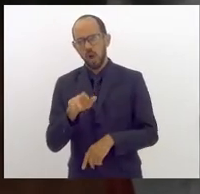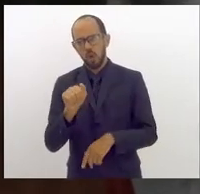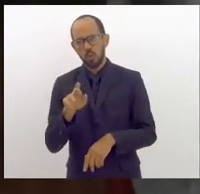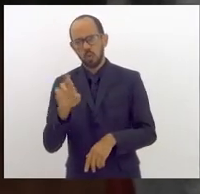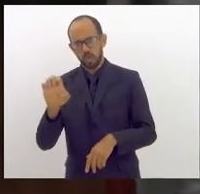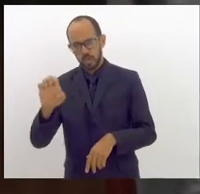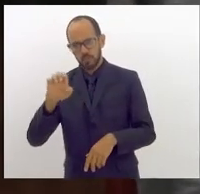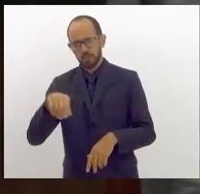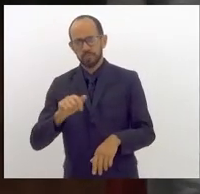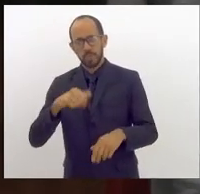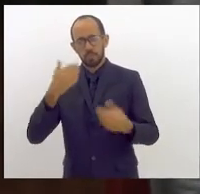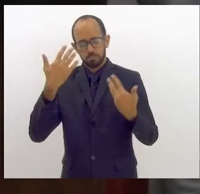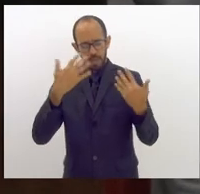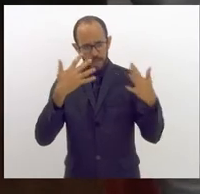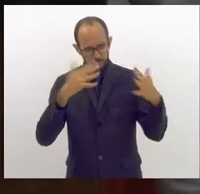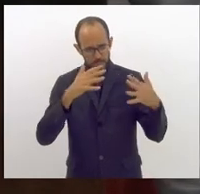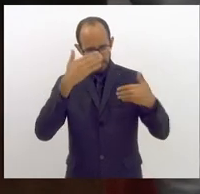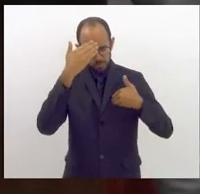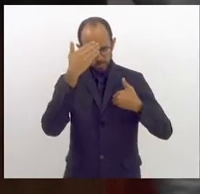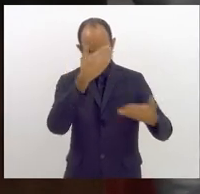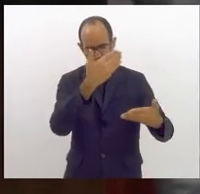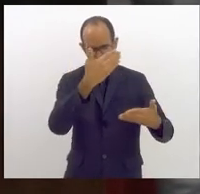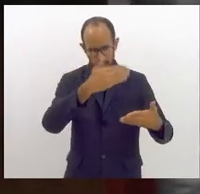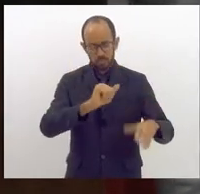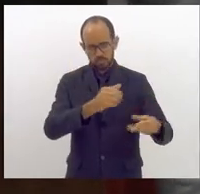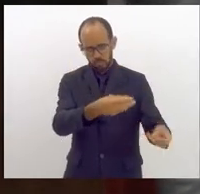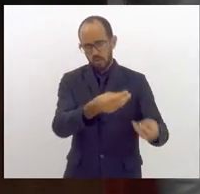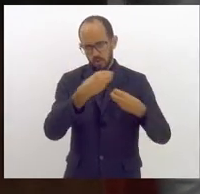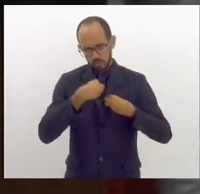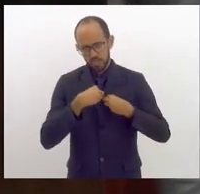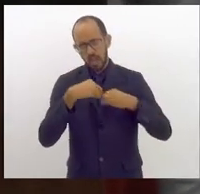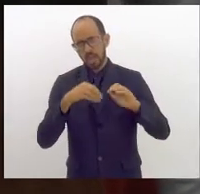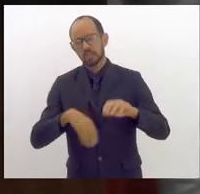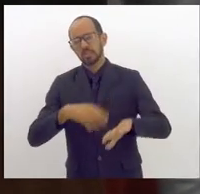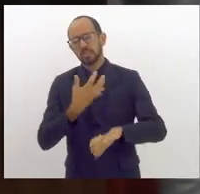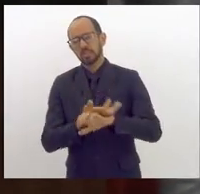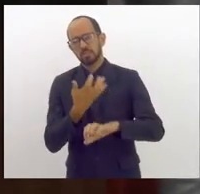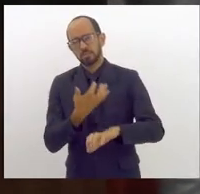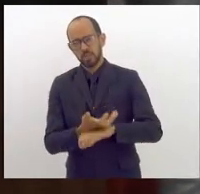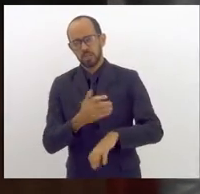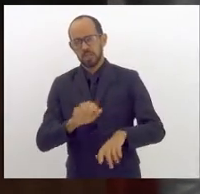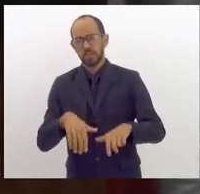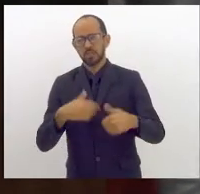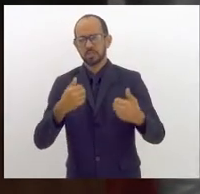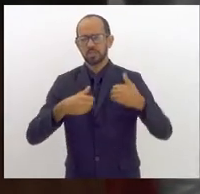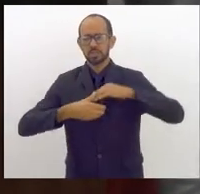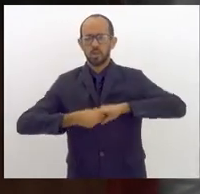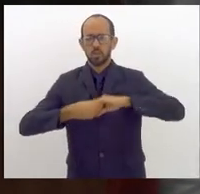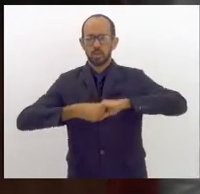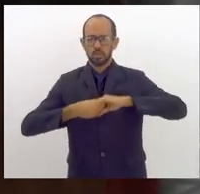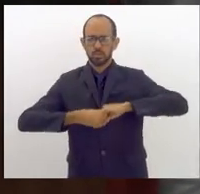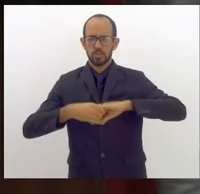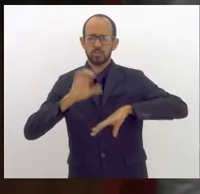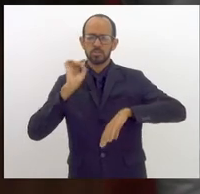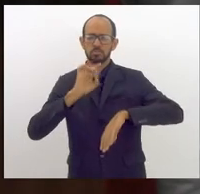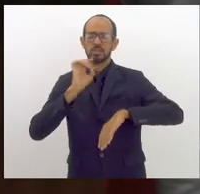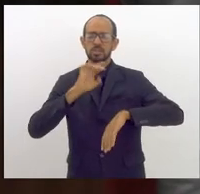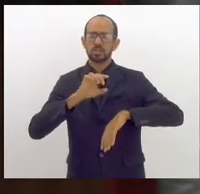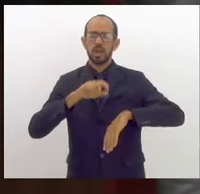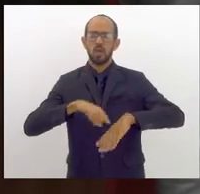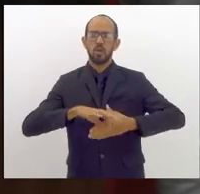e obrigado por nos proporcionar essa matéria saudações agrupauê saudações especialmente ao meu querido amigo grande liderança do Rio de